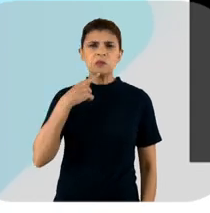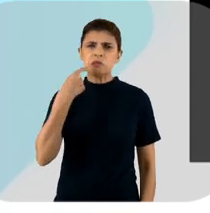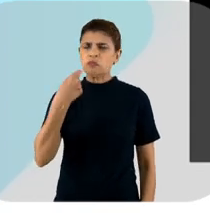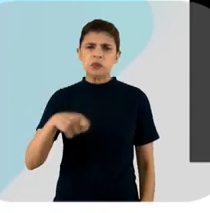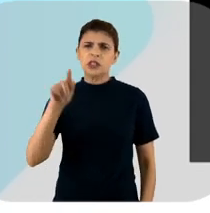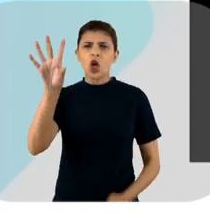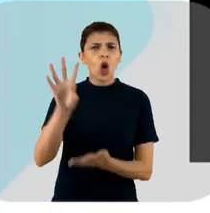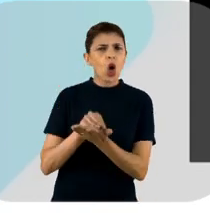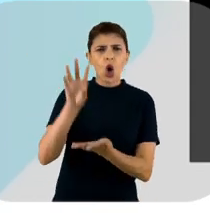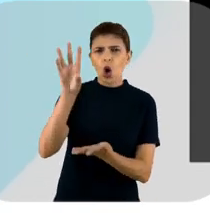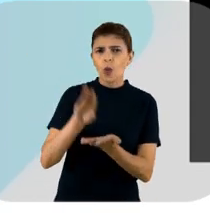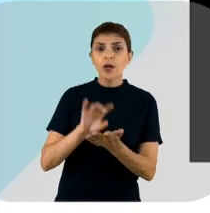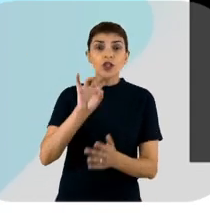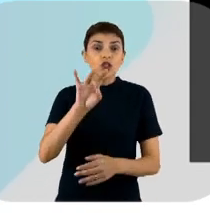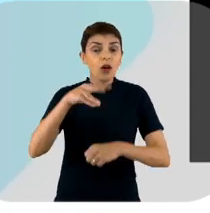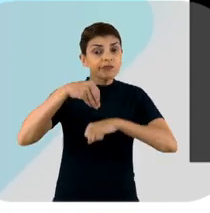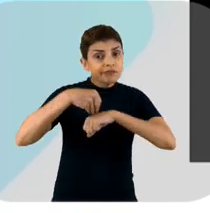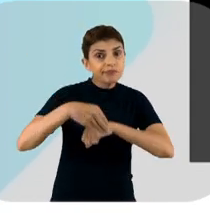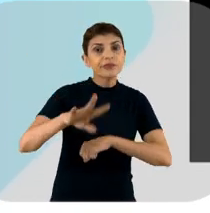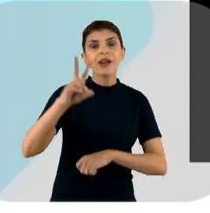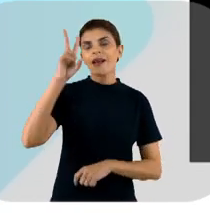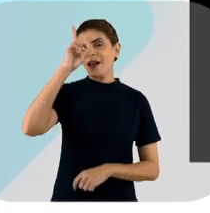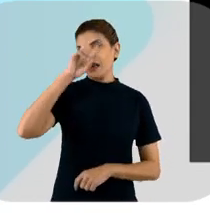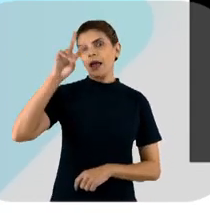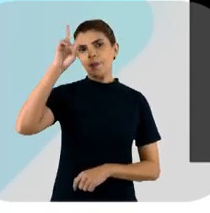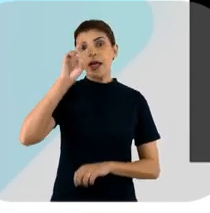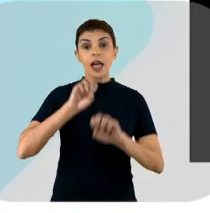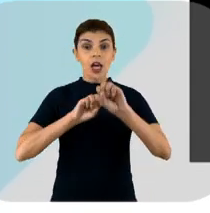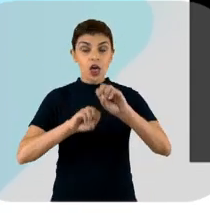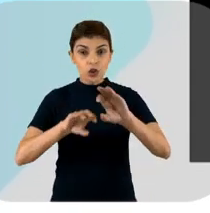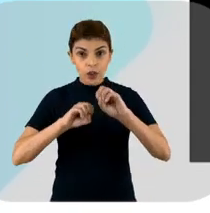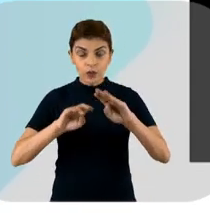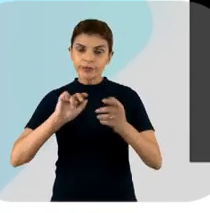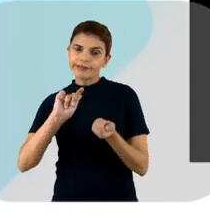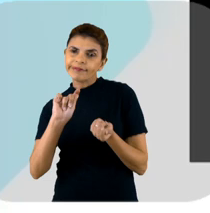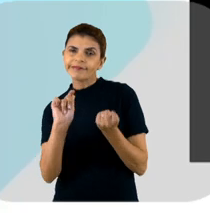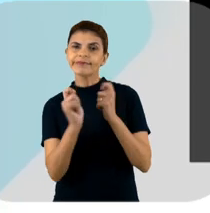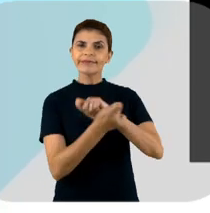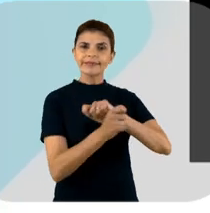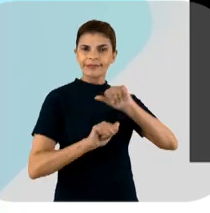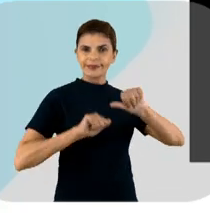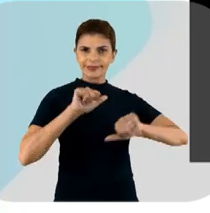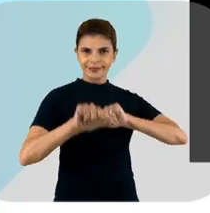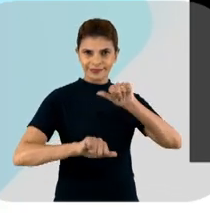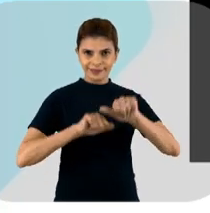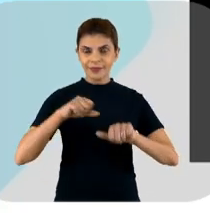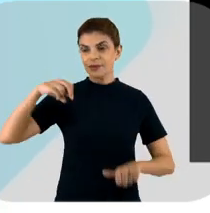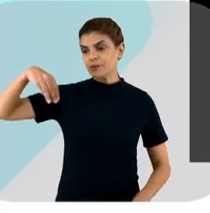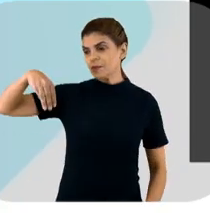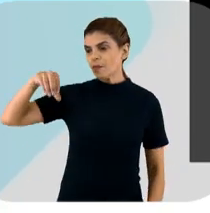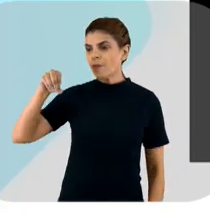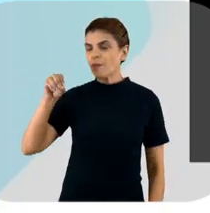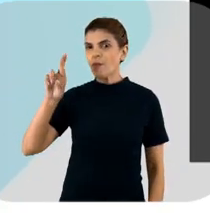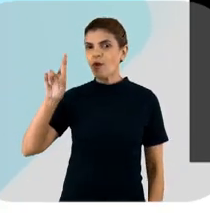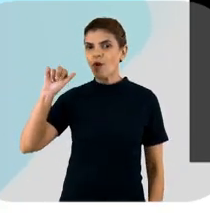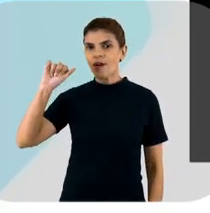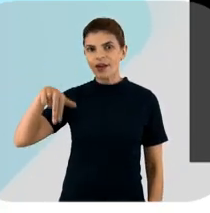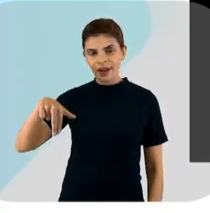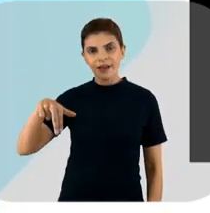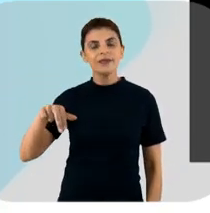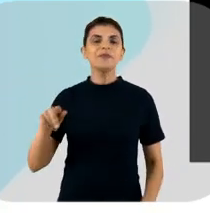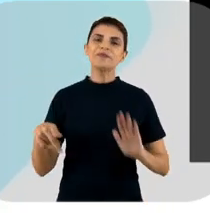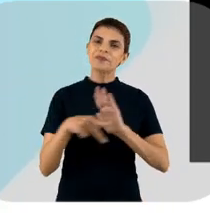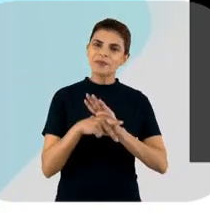precisam copiá-lo, é só lembrar Educação Transformadora Moran. Aí pronto,